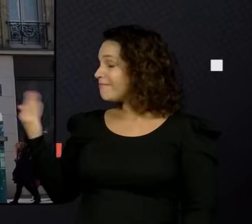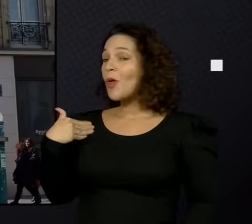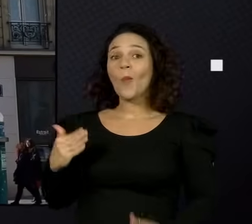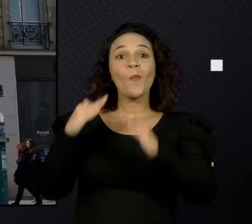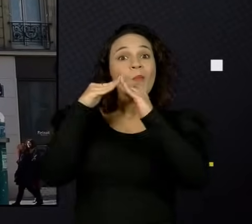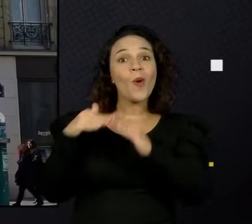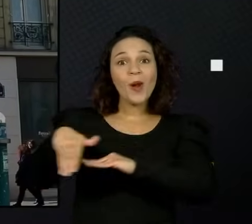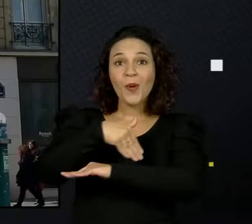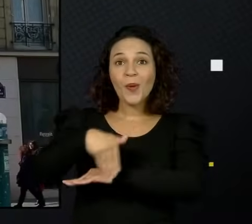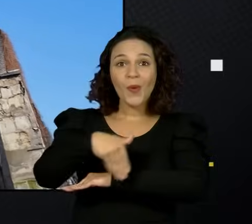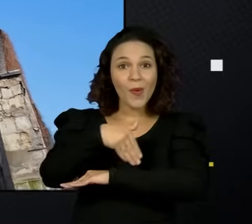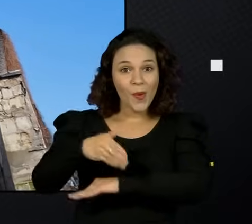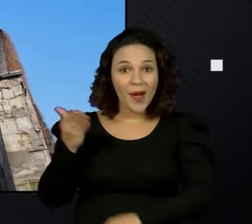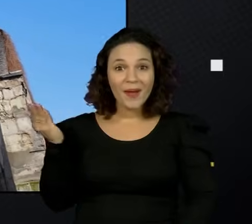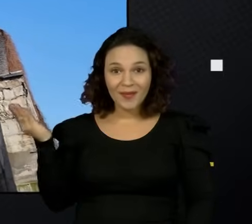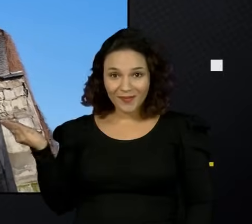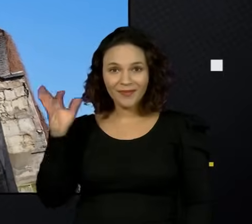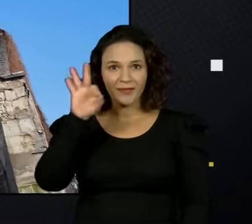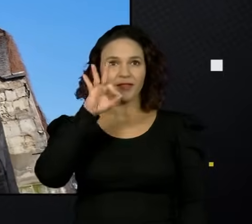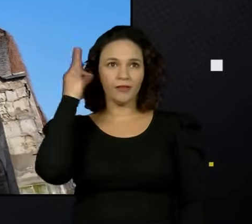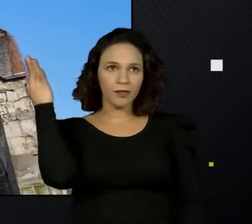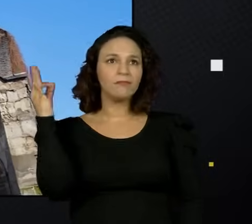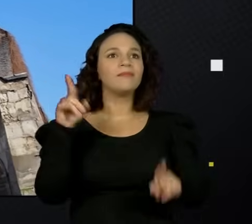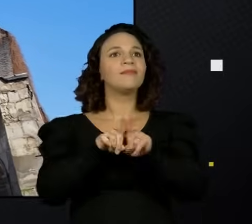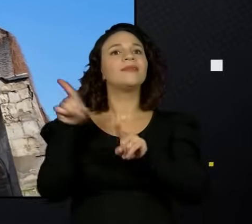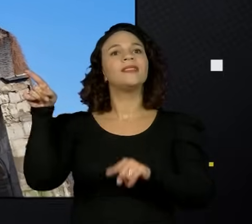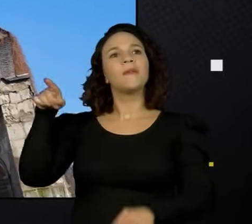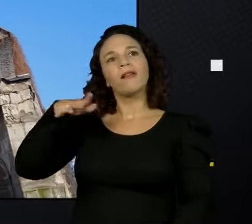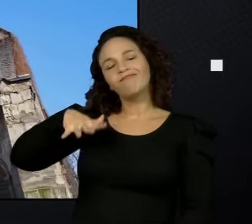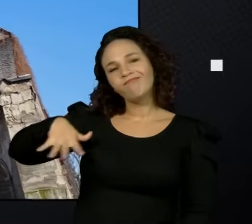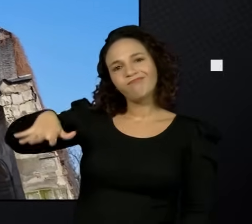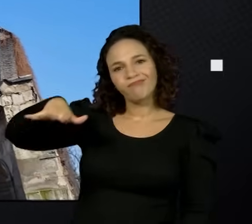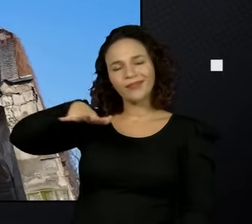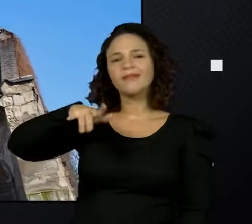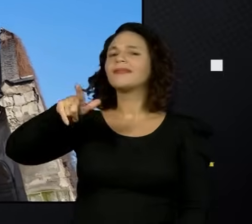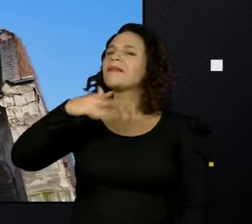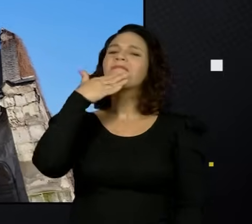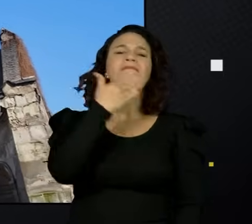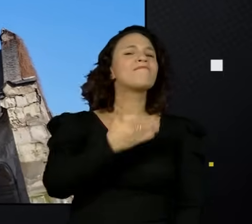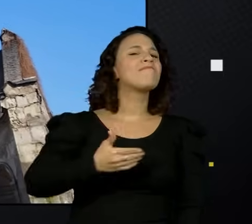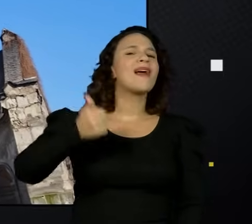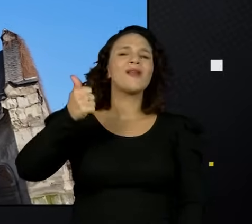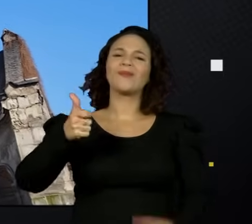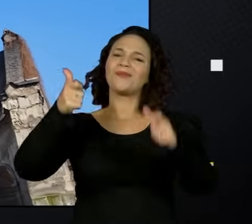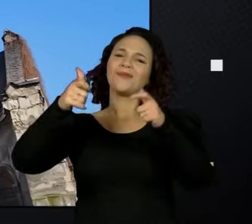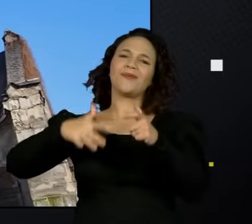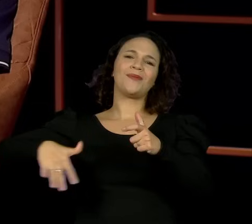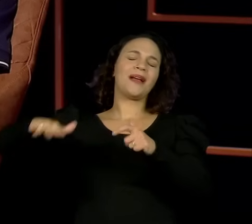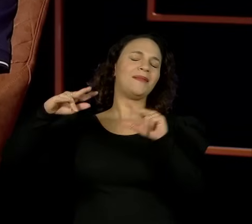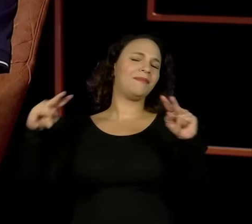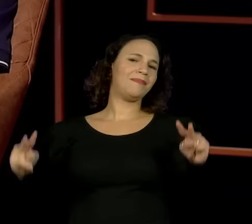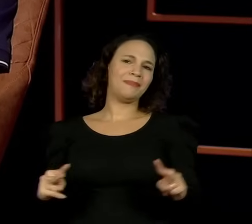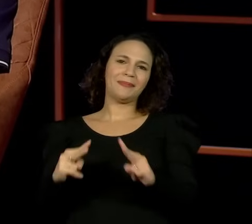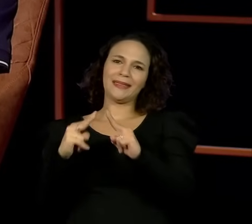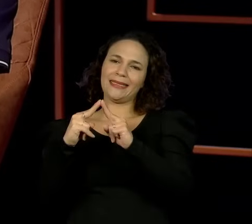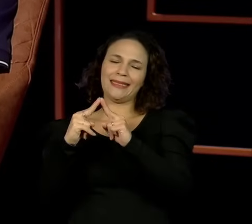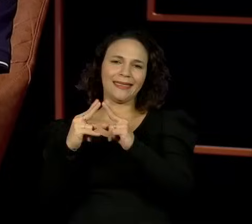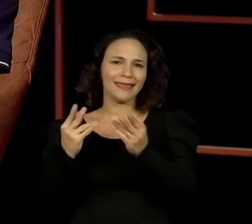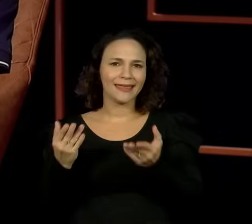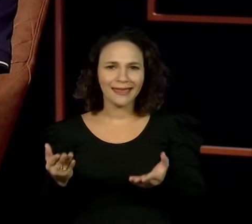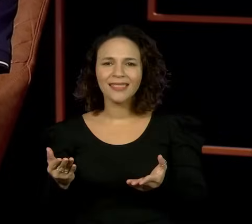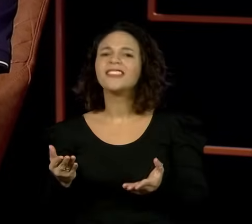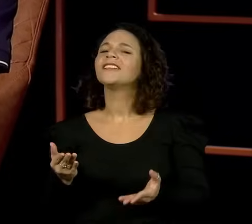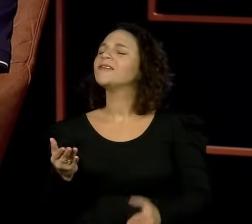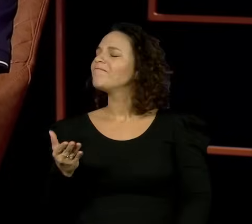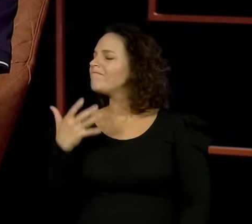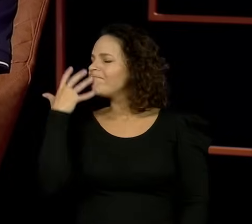Four. O Saint-Germain-des-Prés, para mim, era o melhor de Paris. Foi um